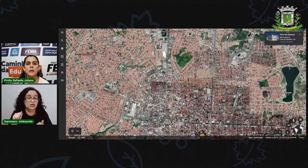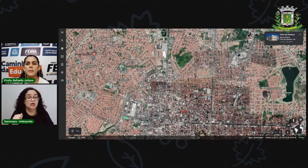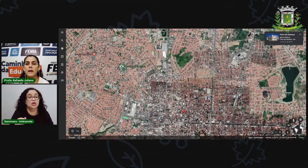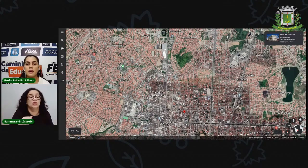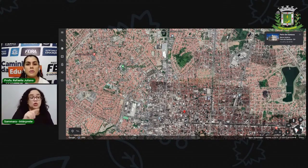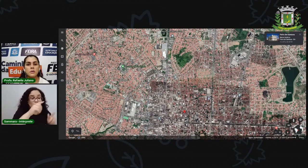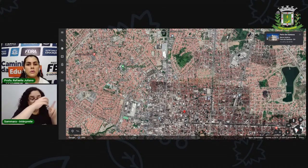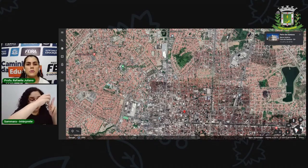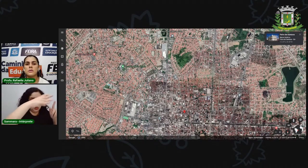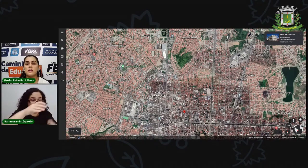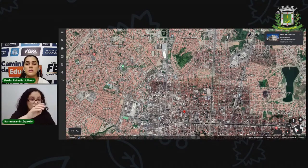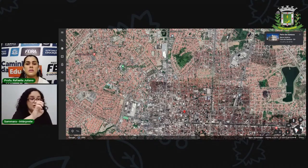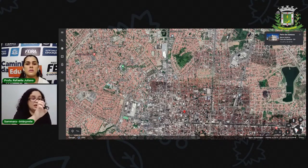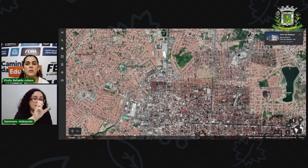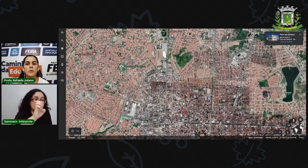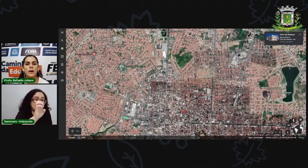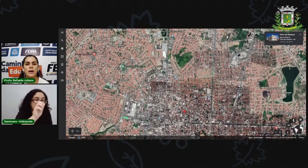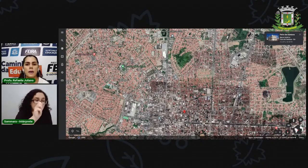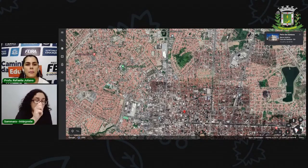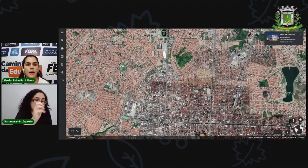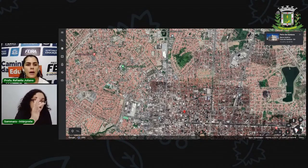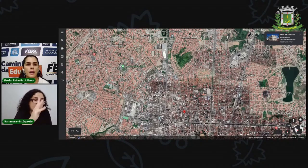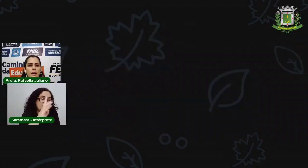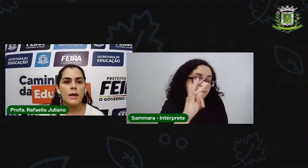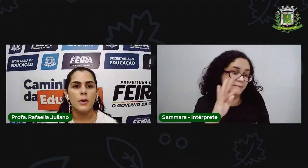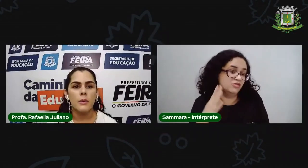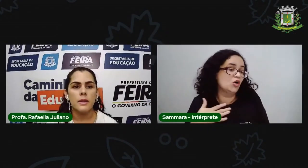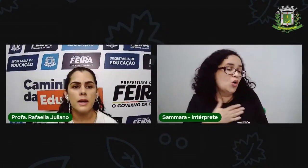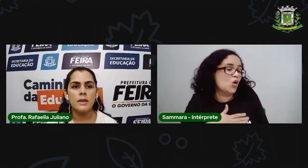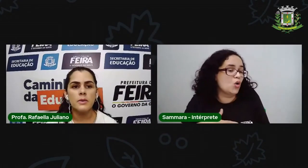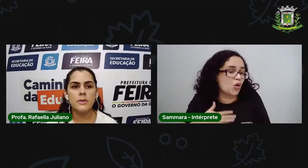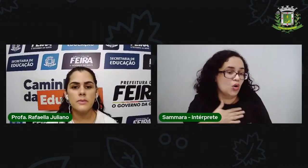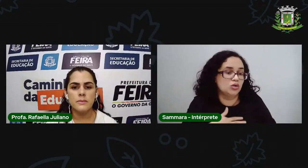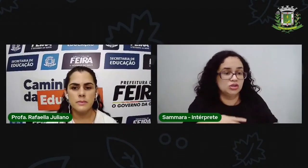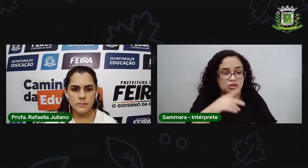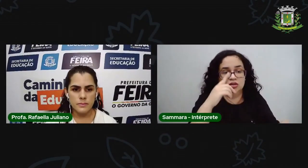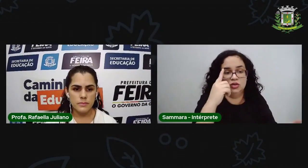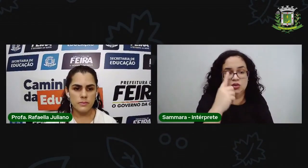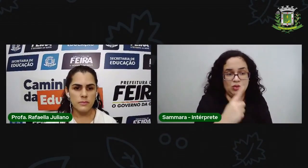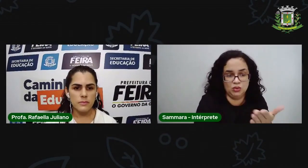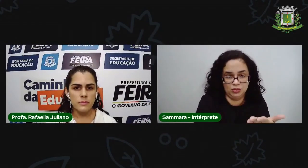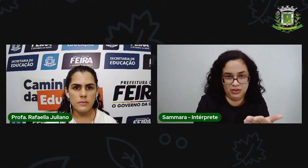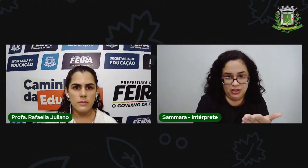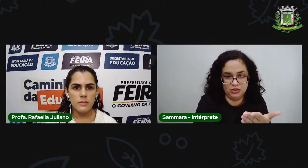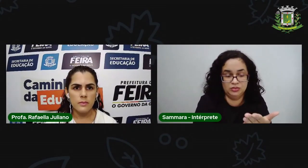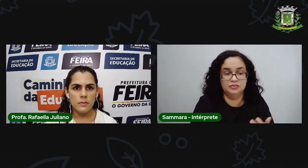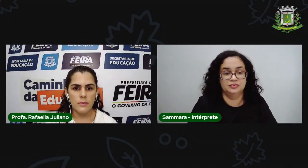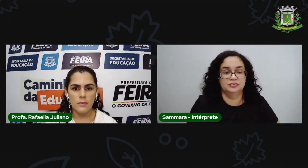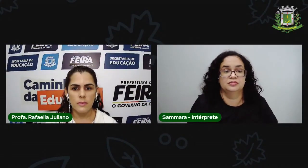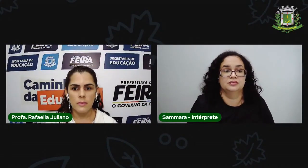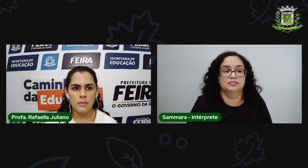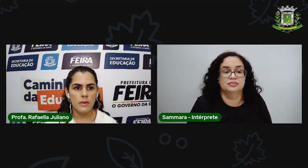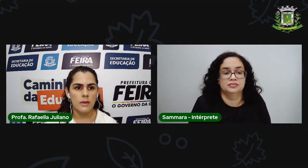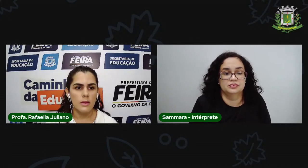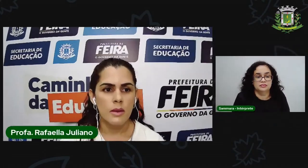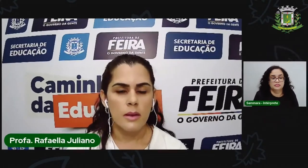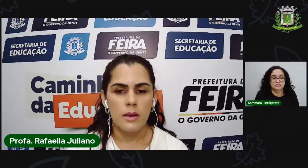Earth, que ele é maravilhoso e que vocês vão amar. Combinado? Combinado?